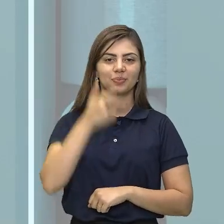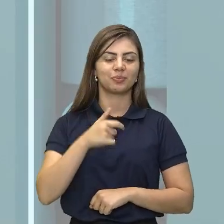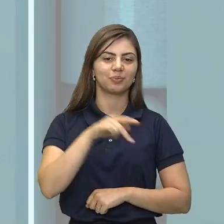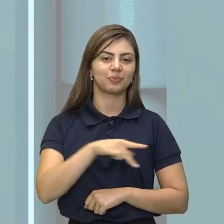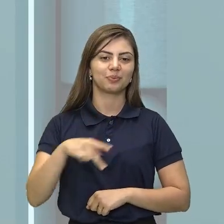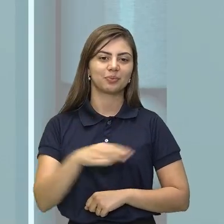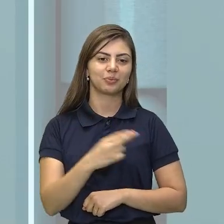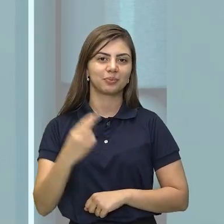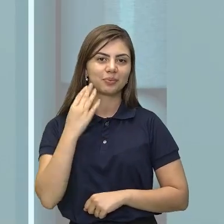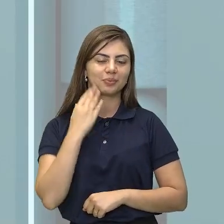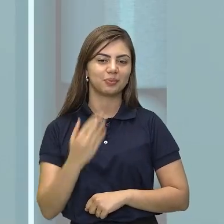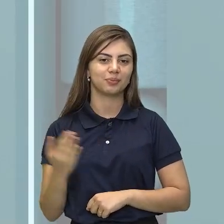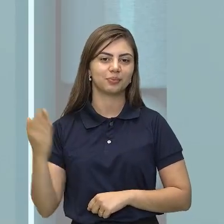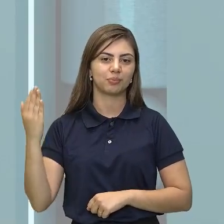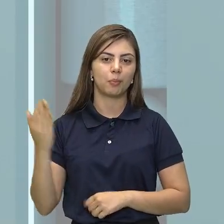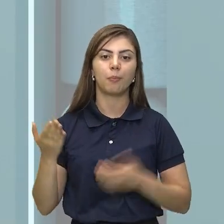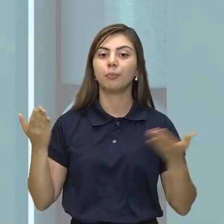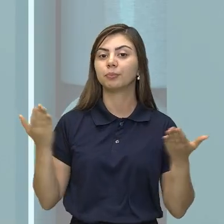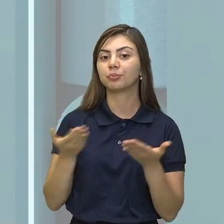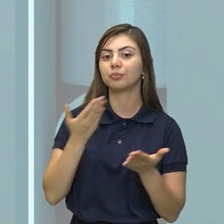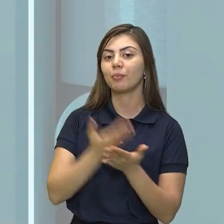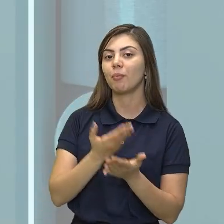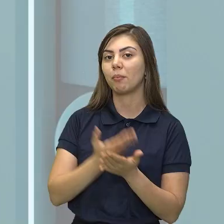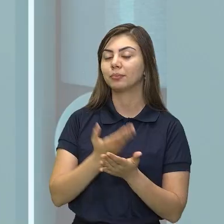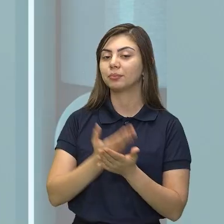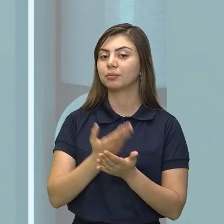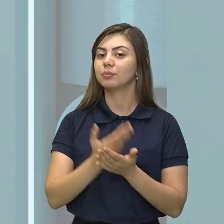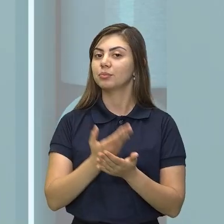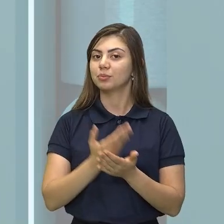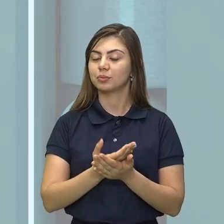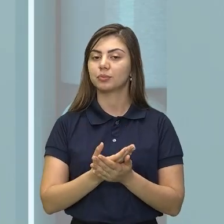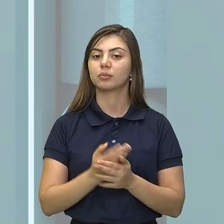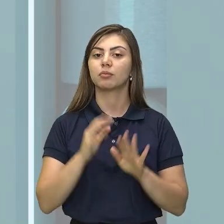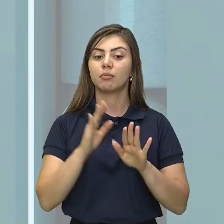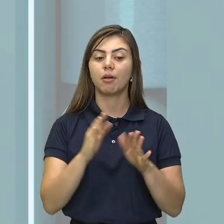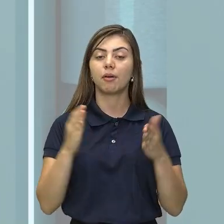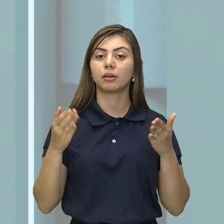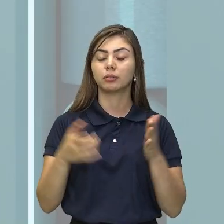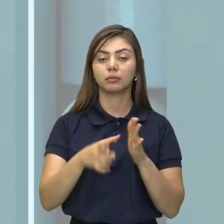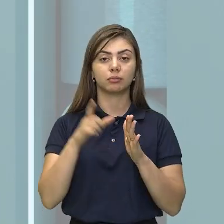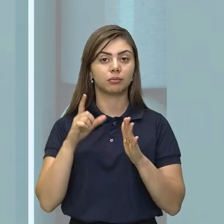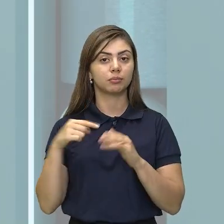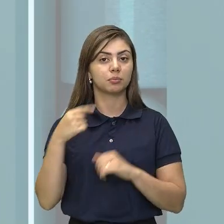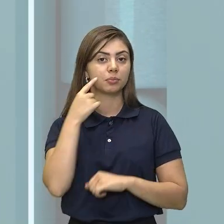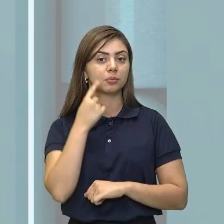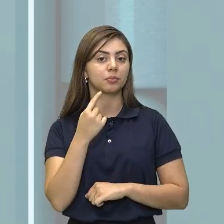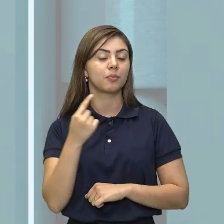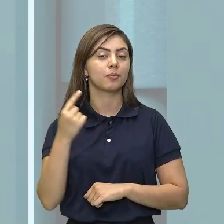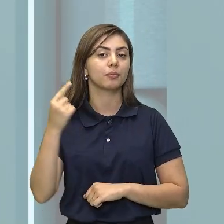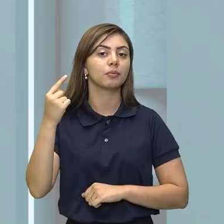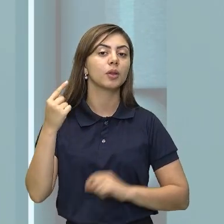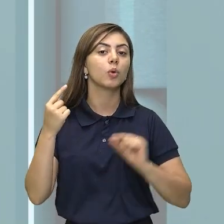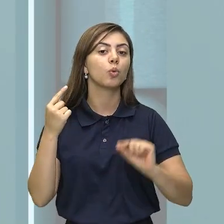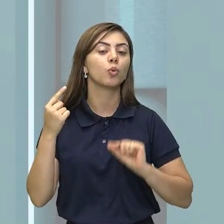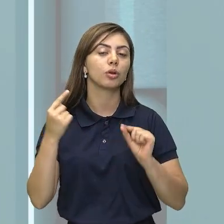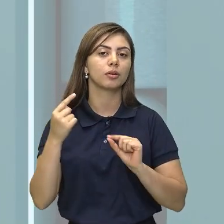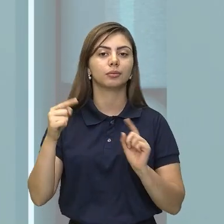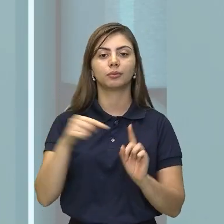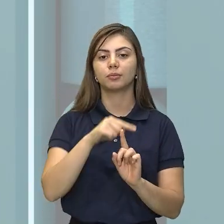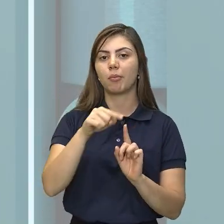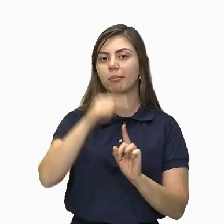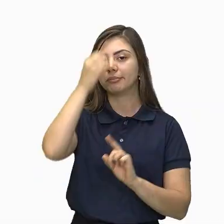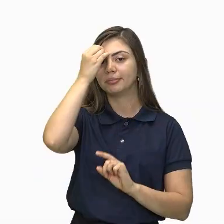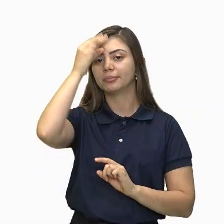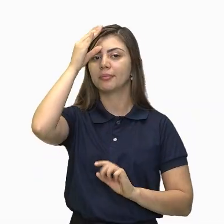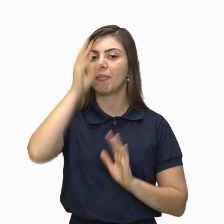Fernanda Gurgel. Vamos estar juntos mais uma vez, mas antes de começarmos, vamos checar o nosso